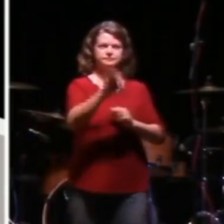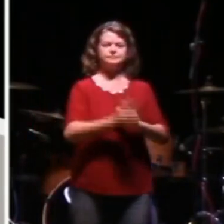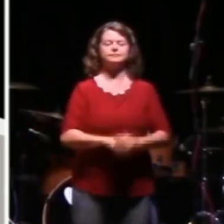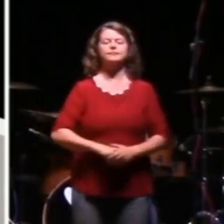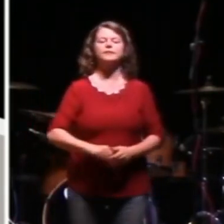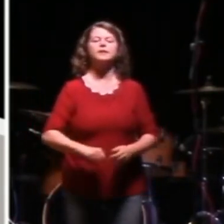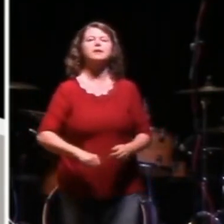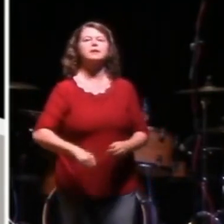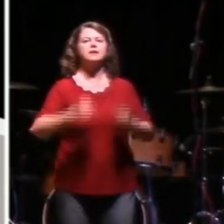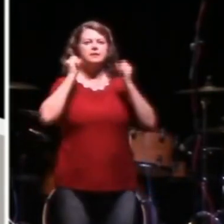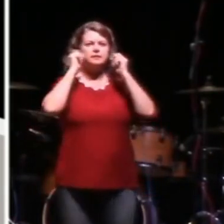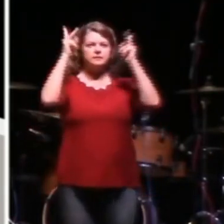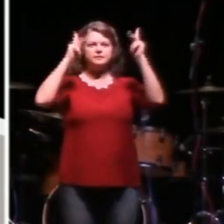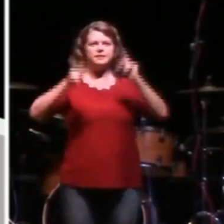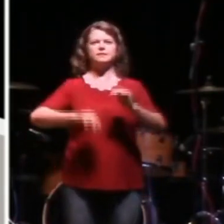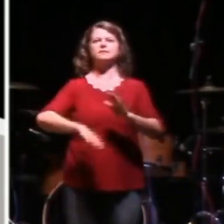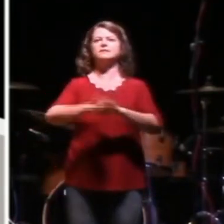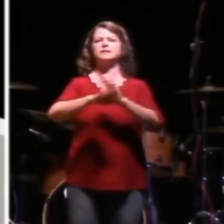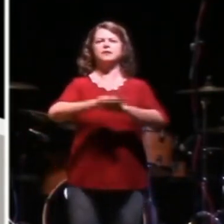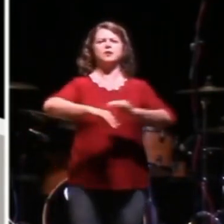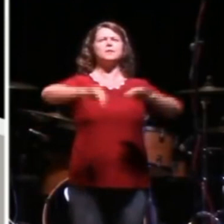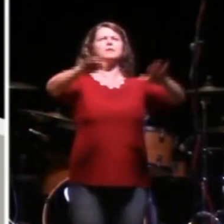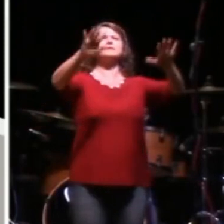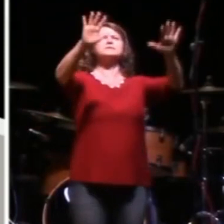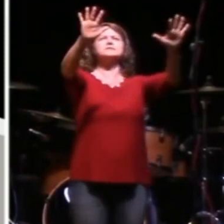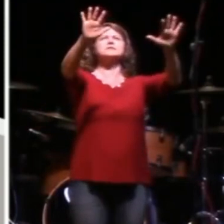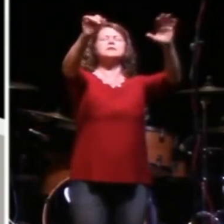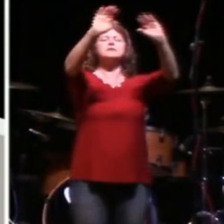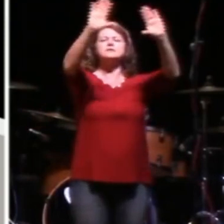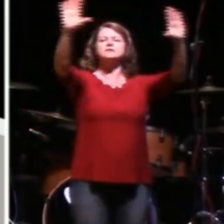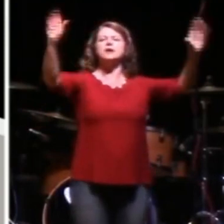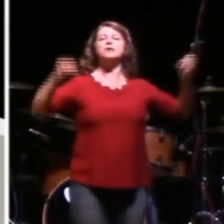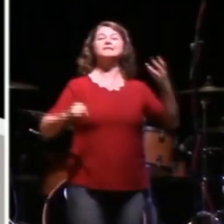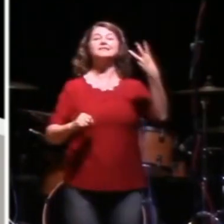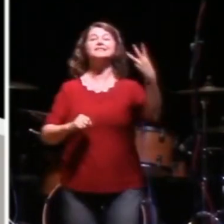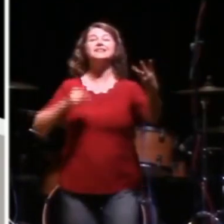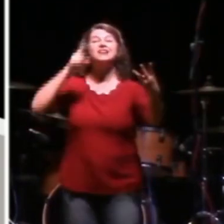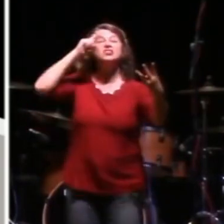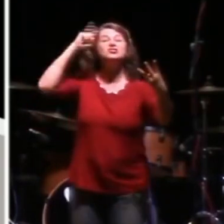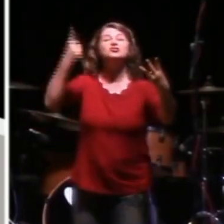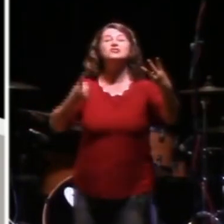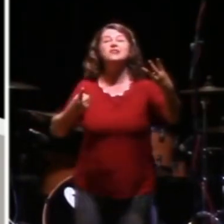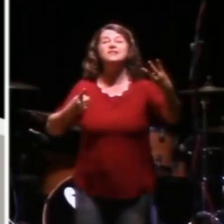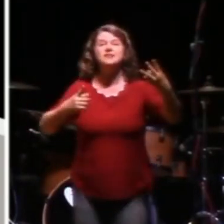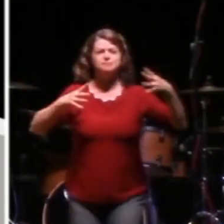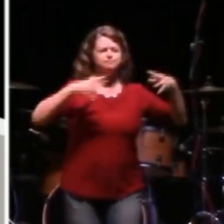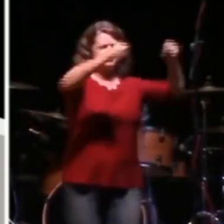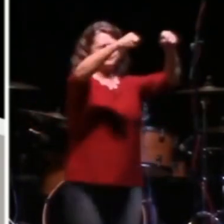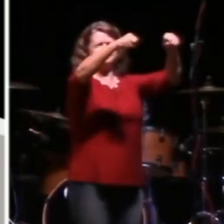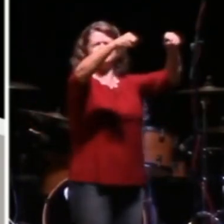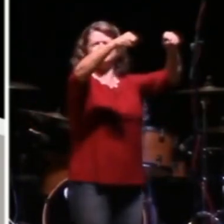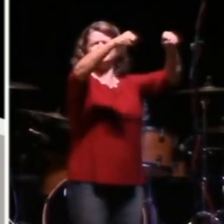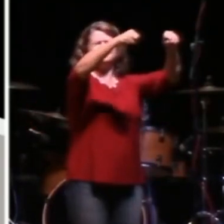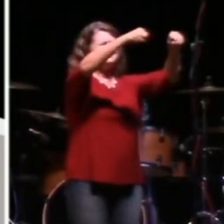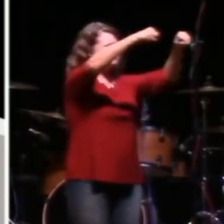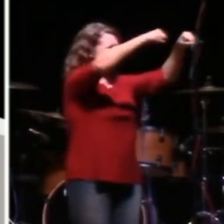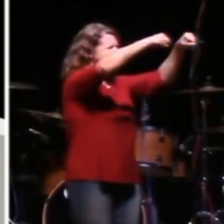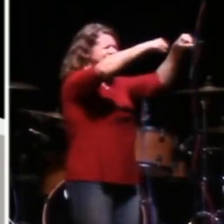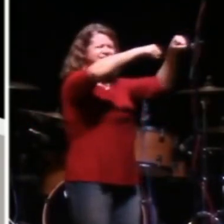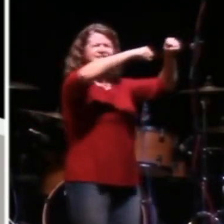três dias obtenção as trevas em todo o egito ninguém pode ver ninguém discute isso nem